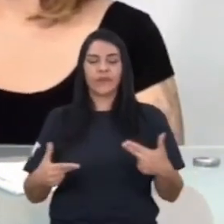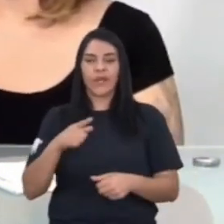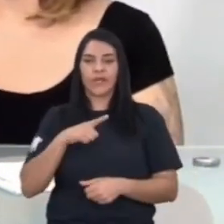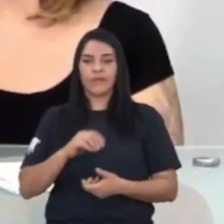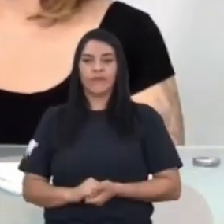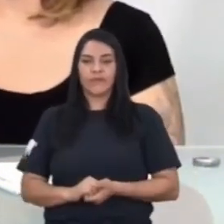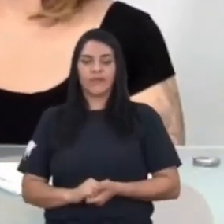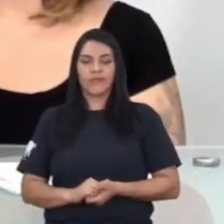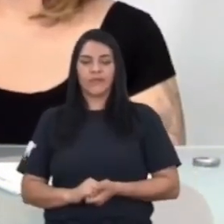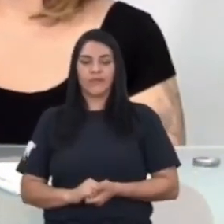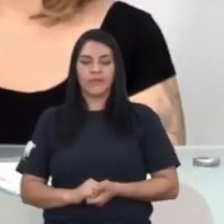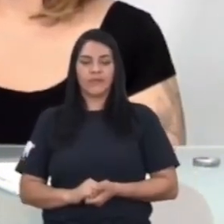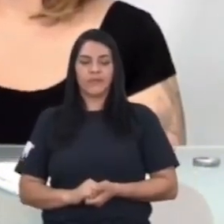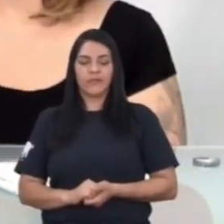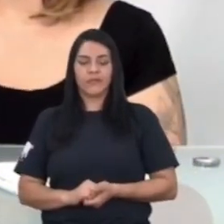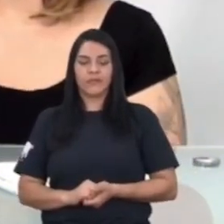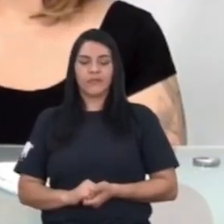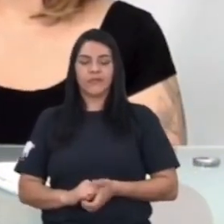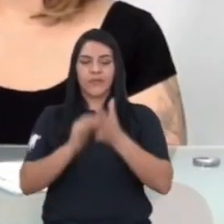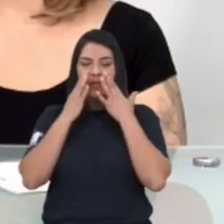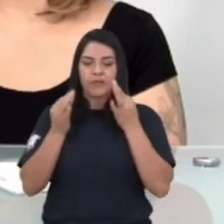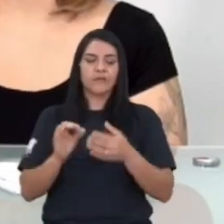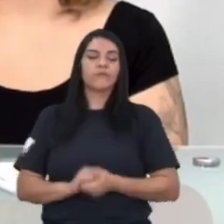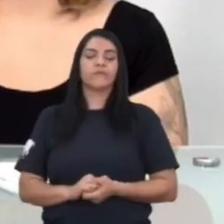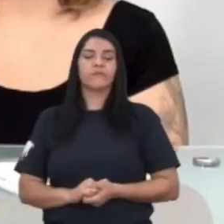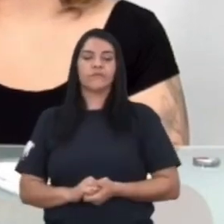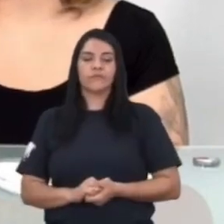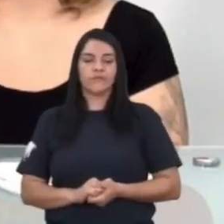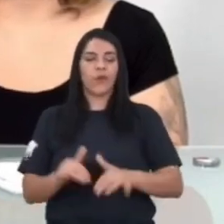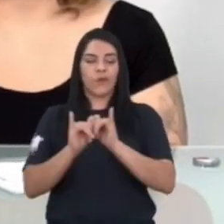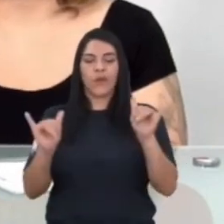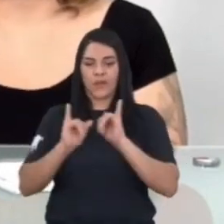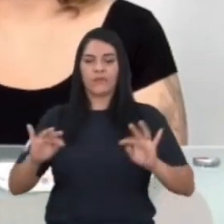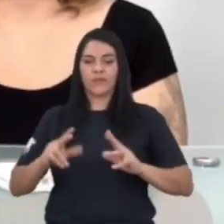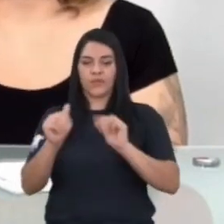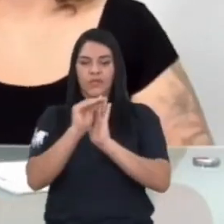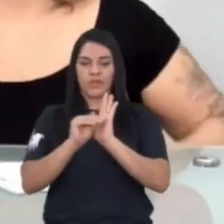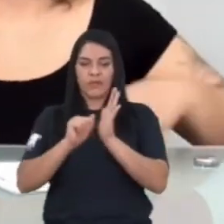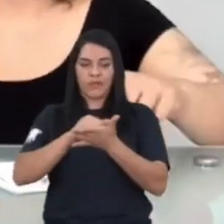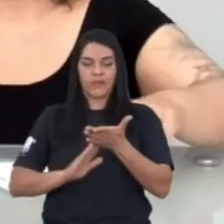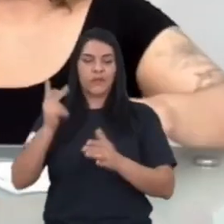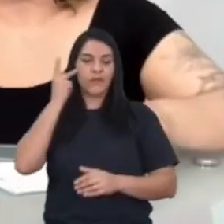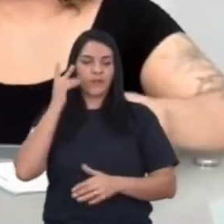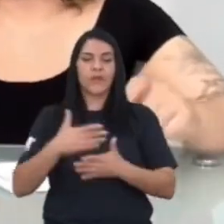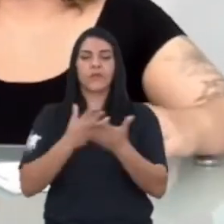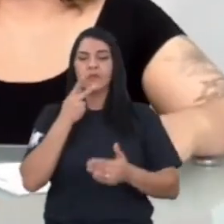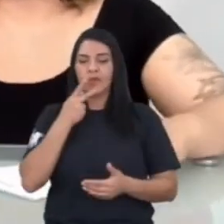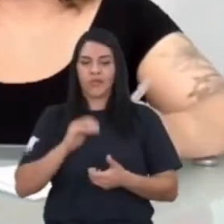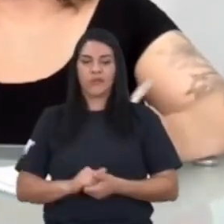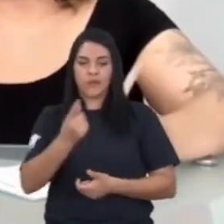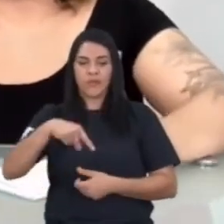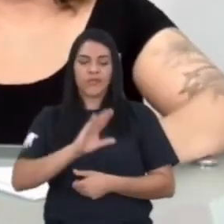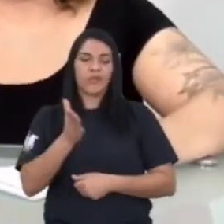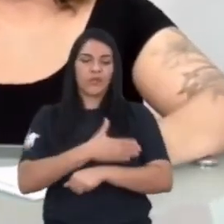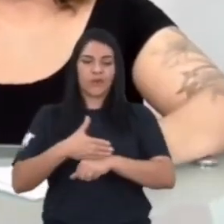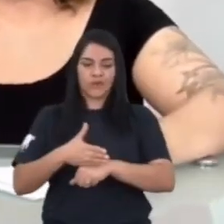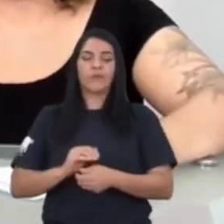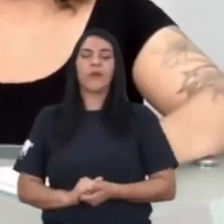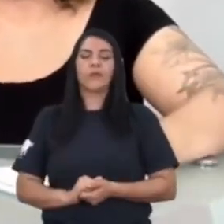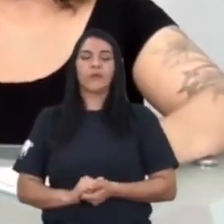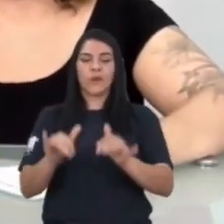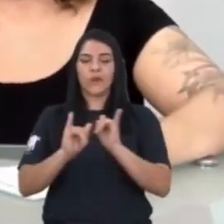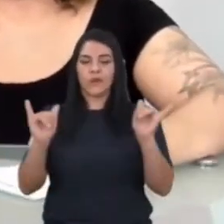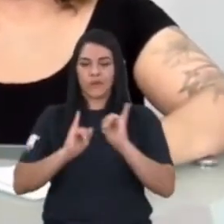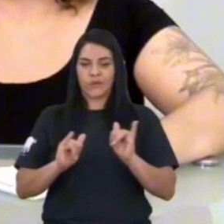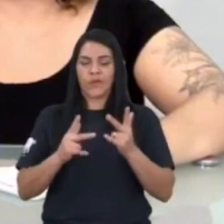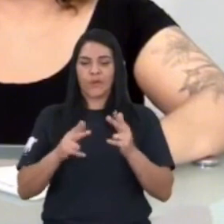aqui... deixa eu dar uma olhadinha aqui. Bom, o lançamento das tarefas, as tarefas SP, que a gente fala, as tarefas que vocês já estavam acostumados, o lançamento é